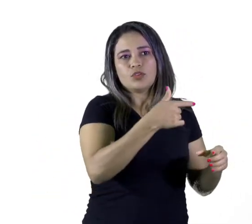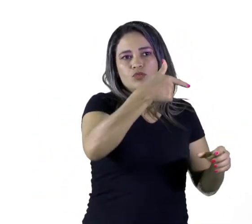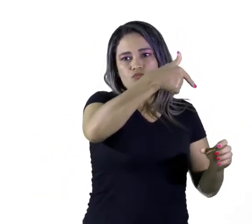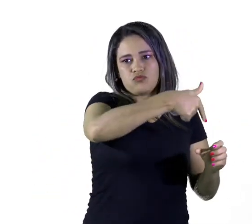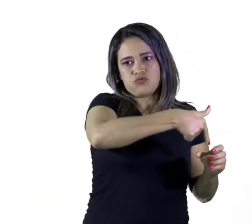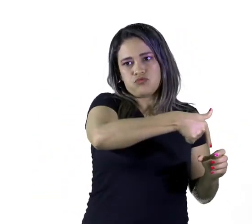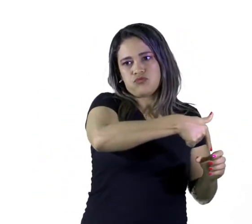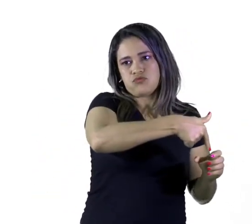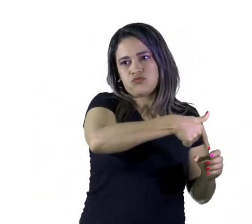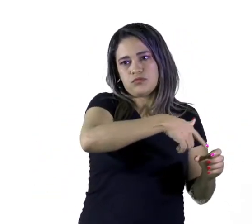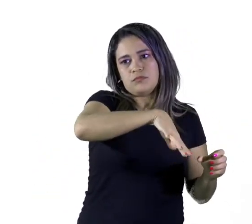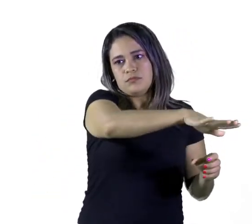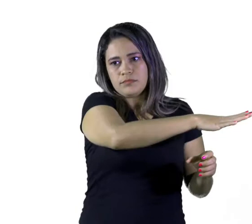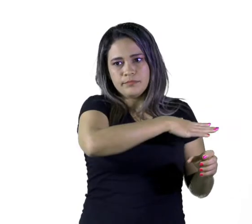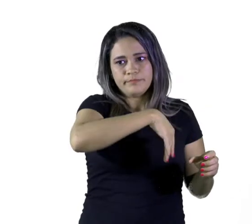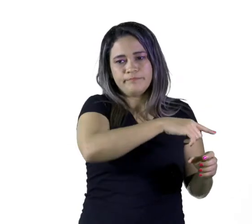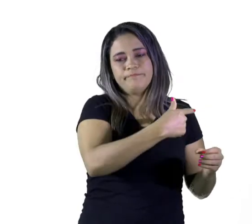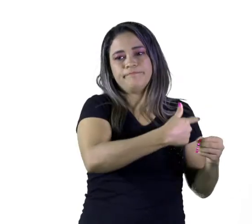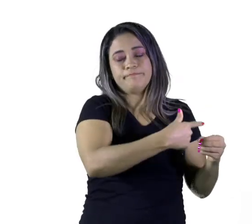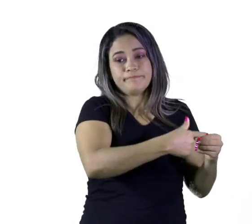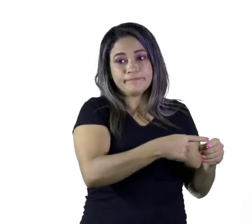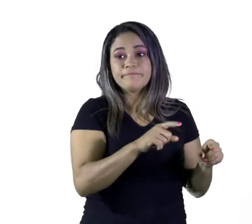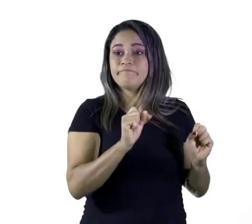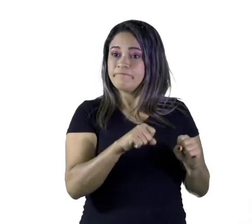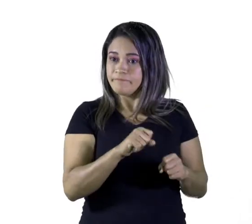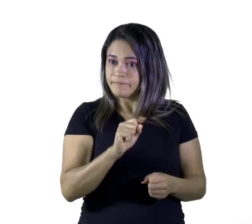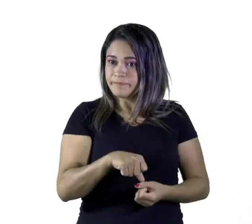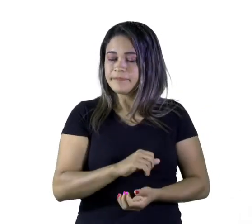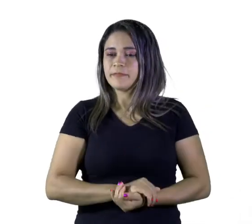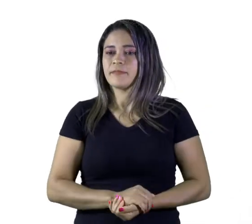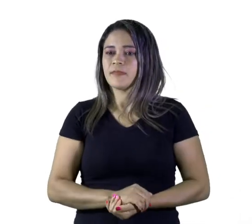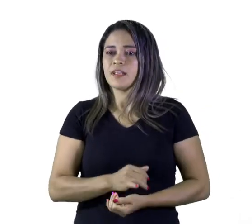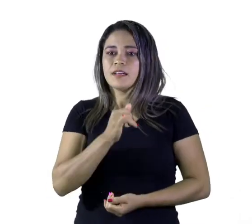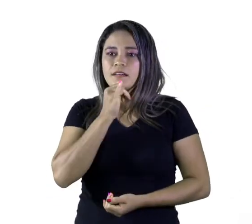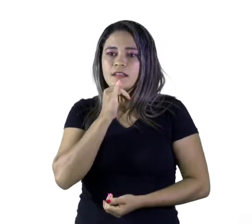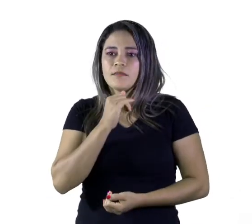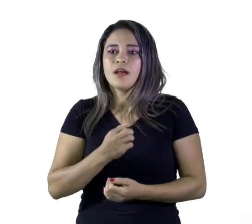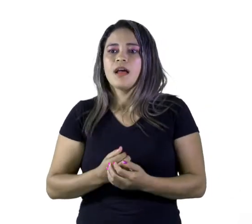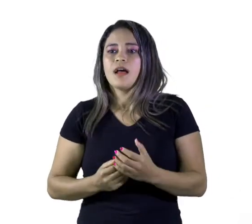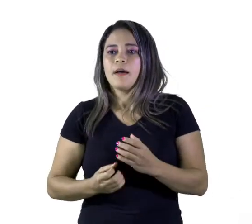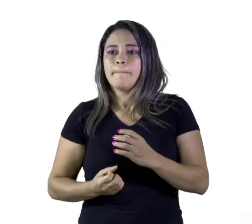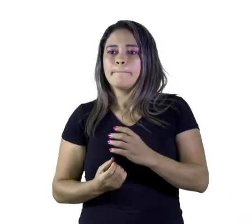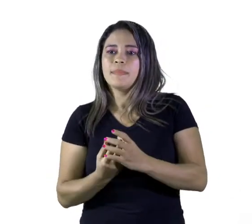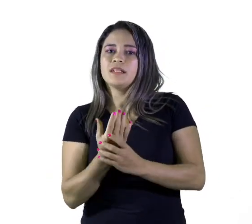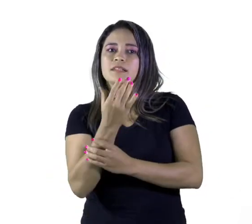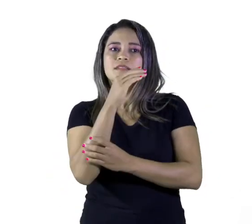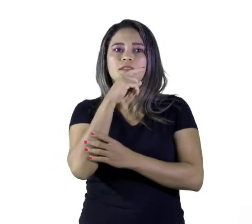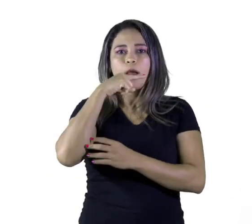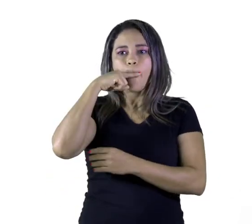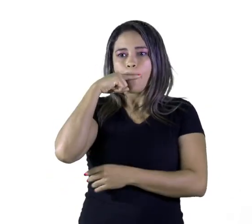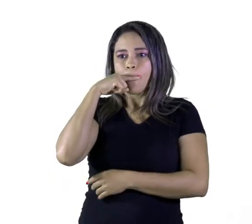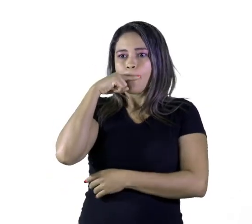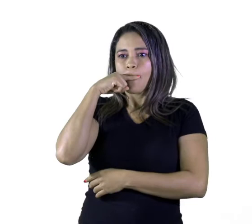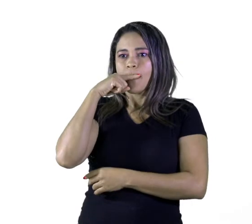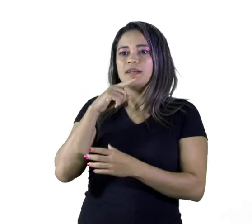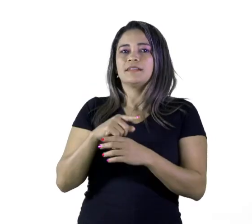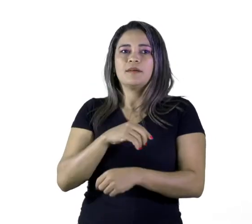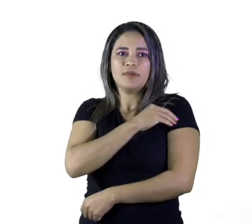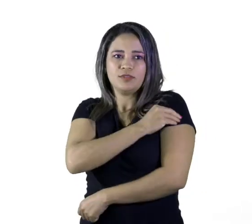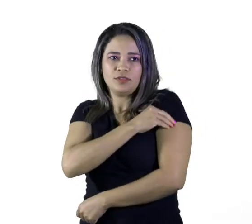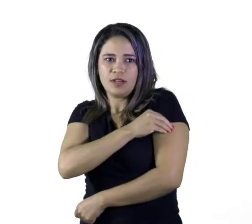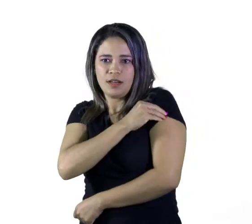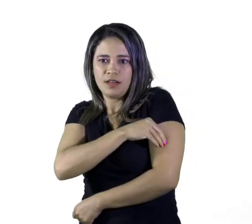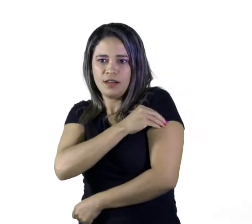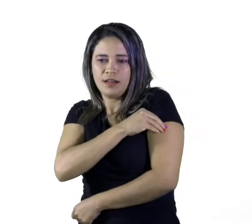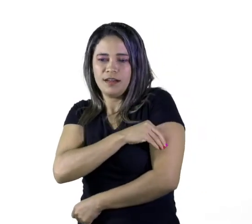Sim, combustível. Como, por exemplo, a plantação de cana-de-açúcar para a produção de álcool, a